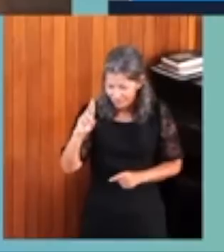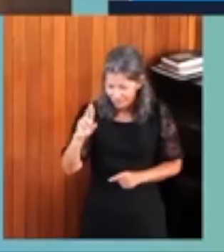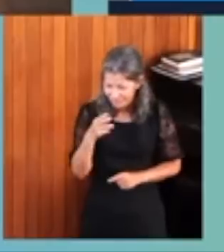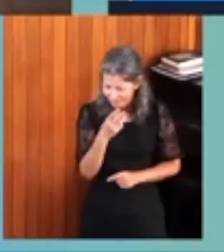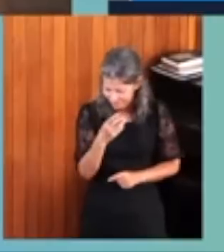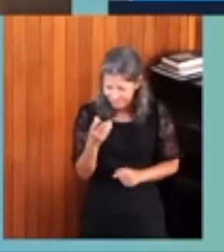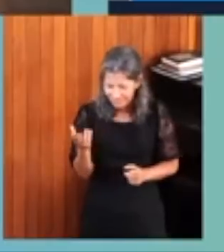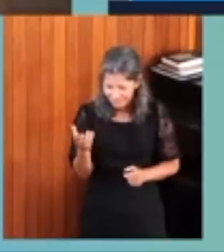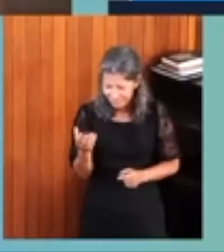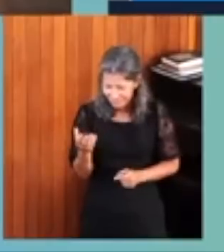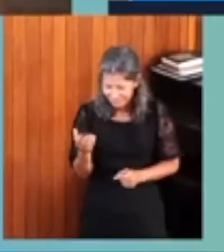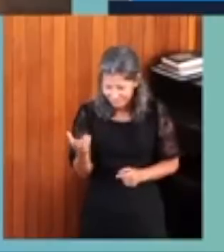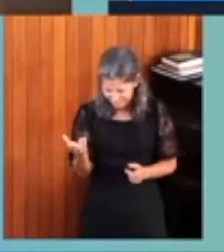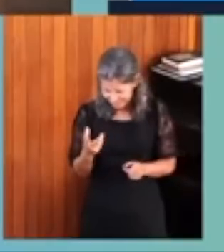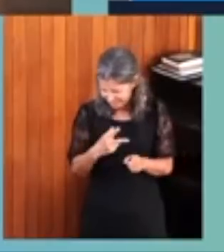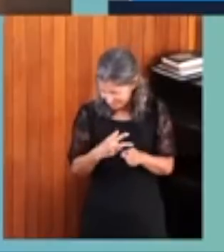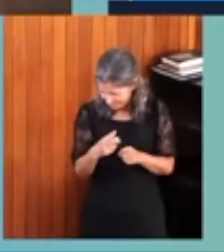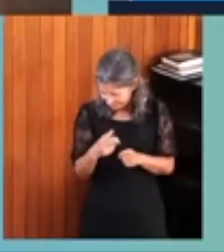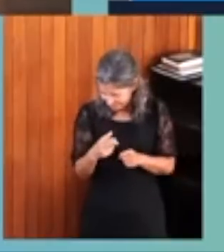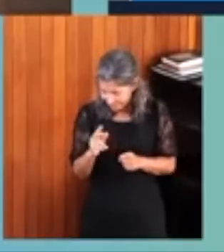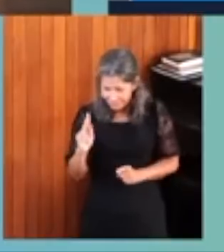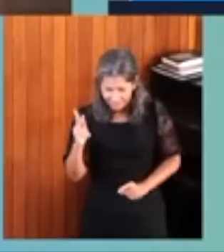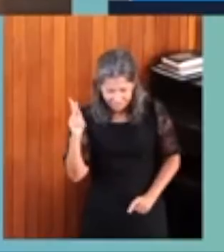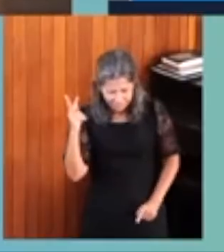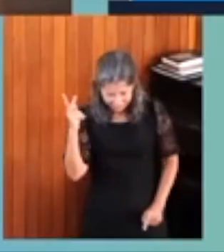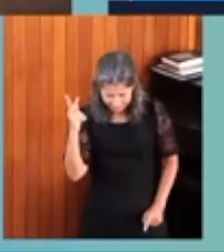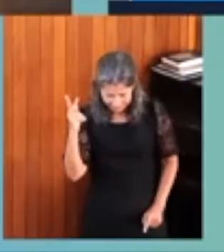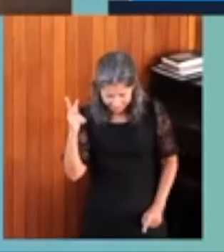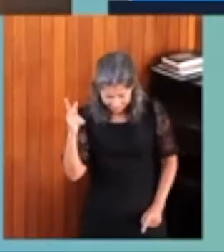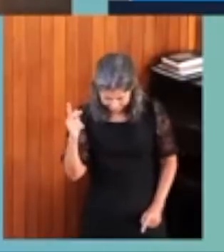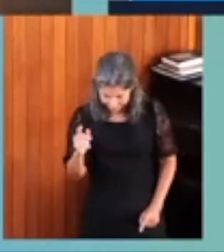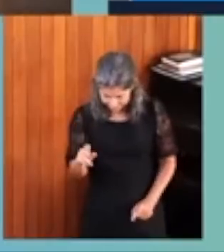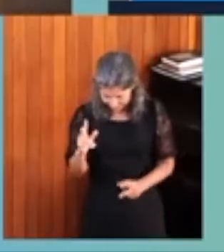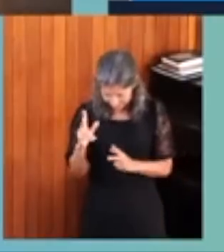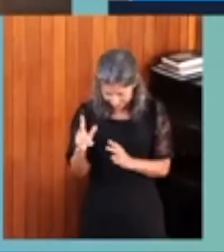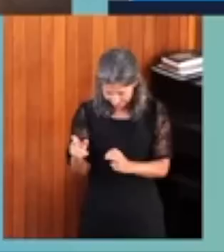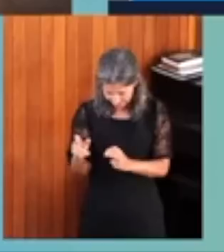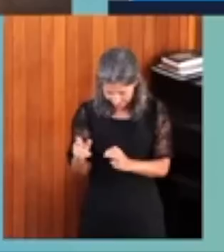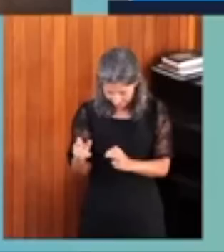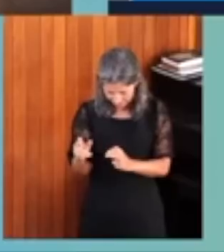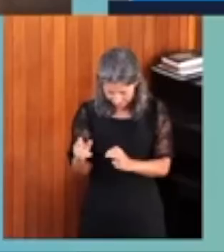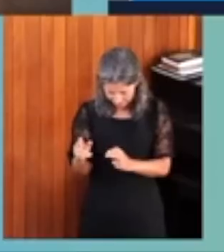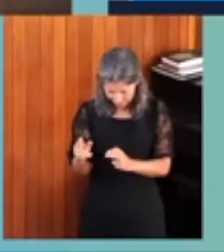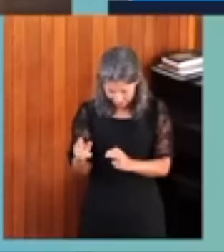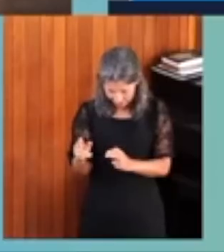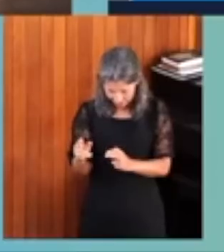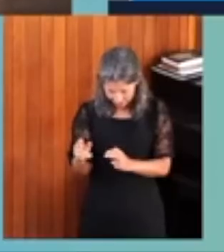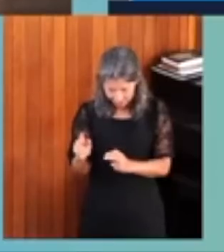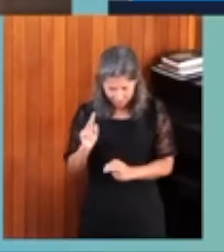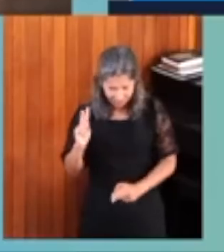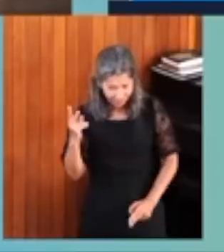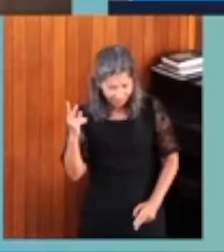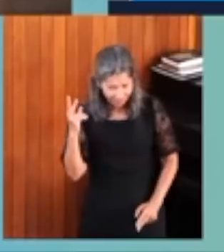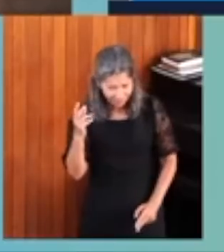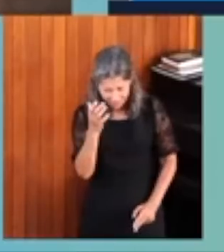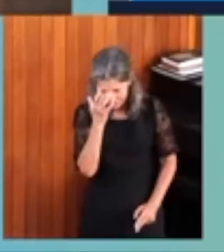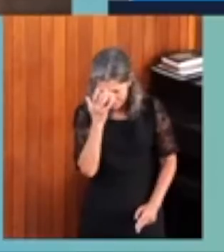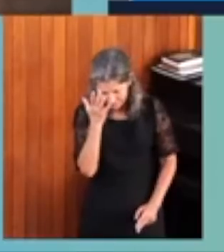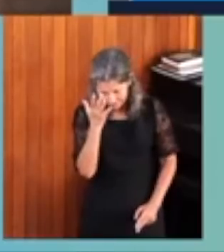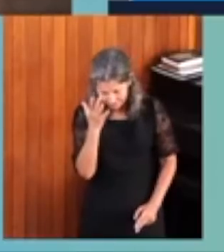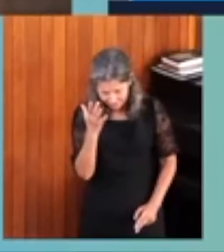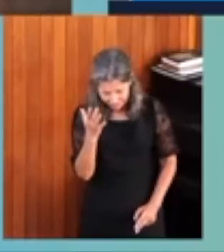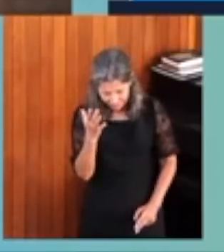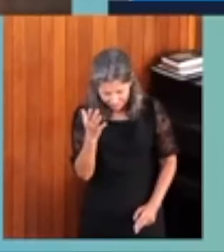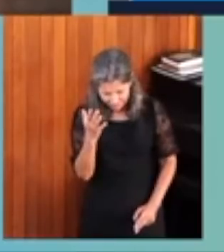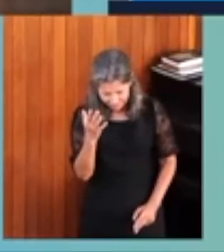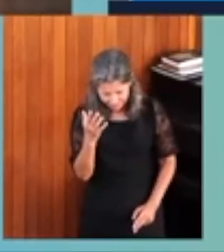besta, da sua imagem, do seu sinal e do número do seu nome. Porque é interessante, João ele ouve uma informação.